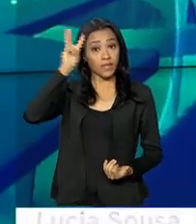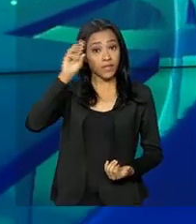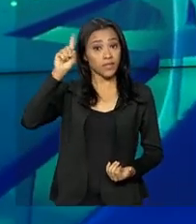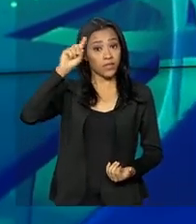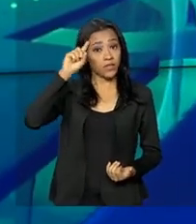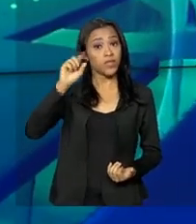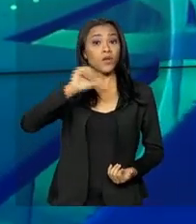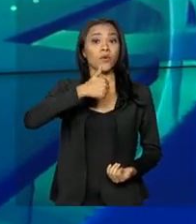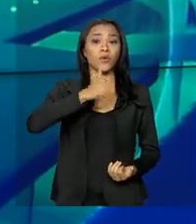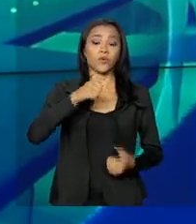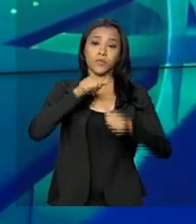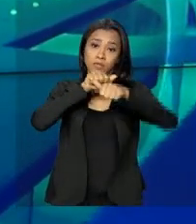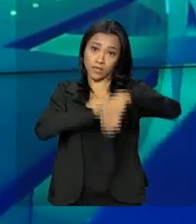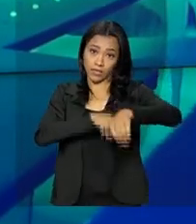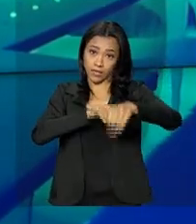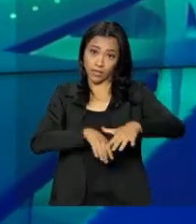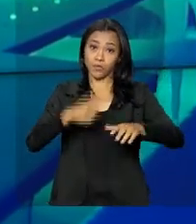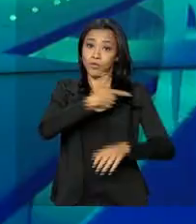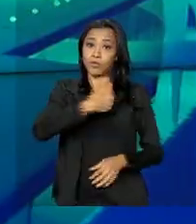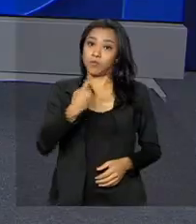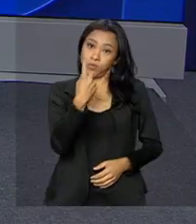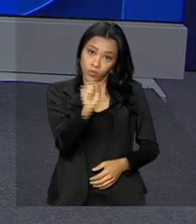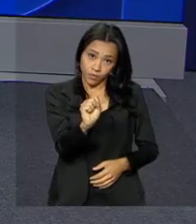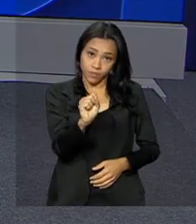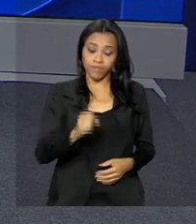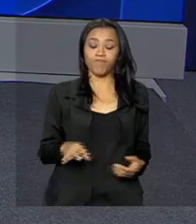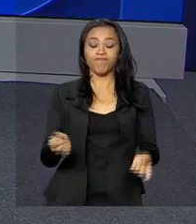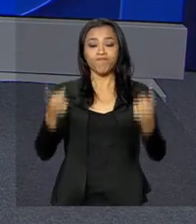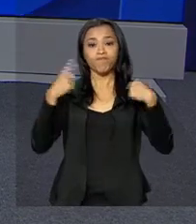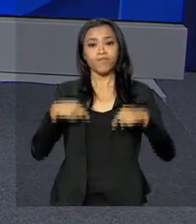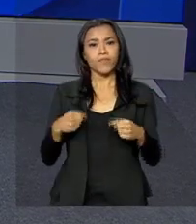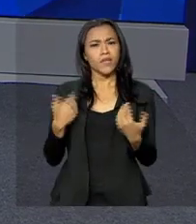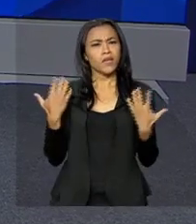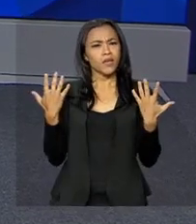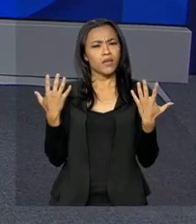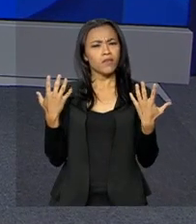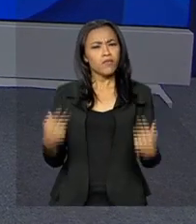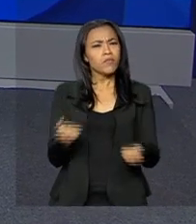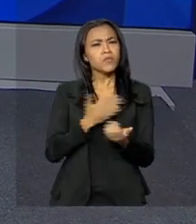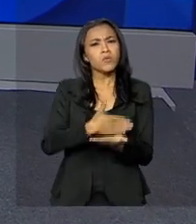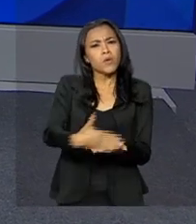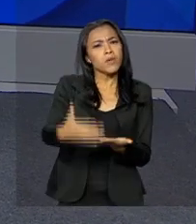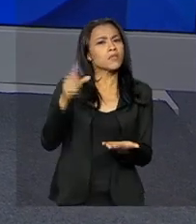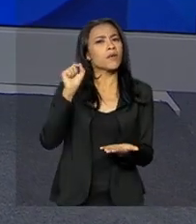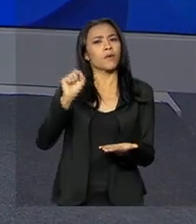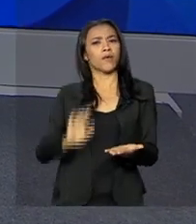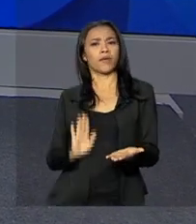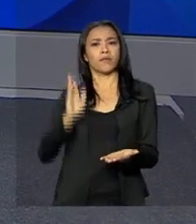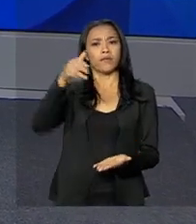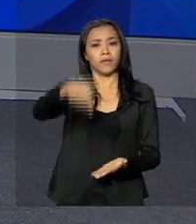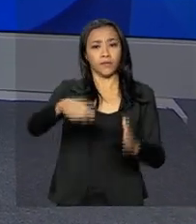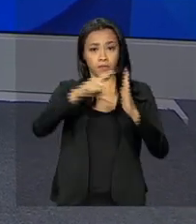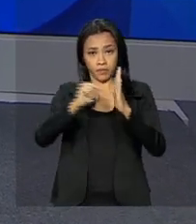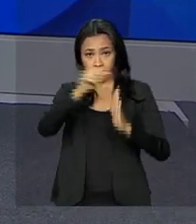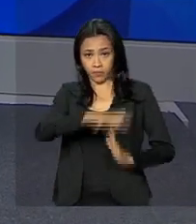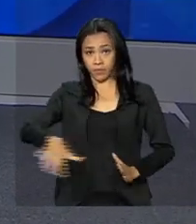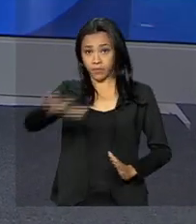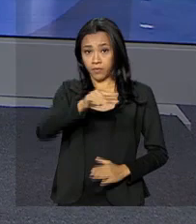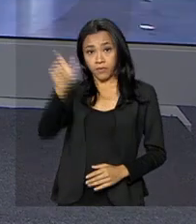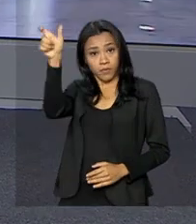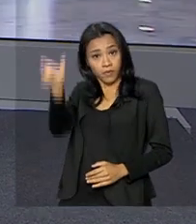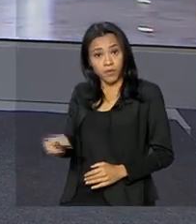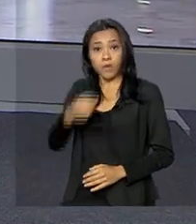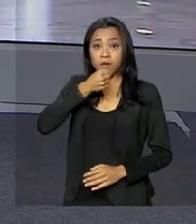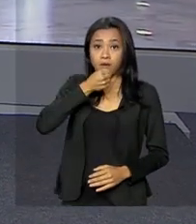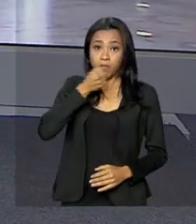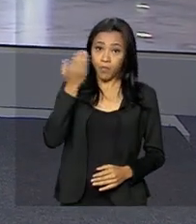11 de setembro de 2018 ea gente começa a edição de hoje do direto ao palácio do planalto falar com o repórter